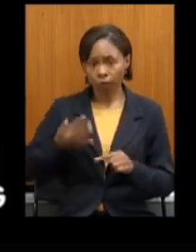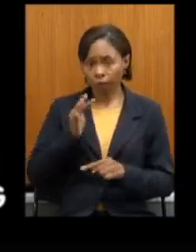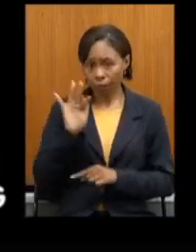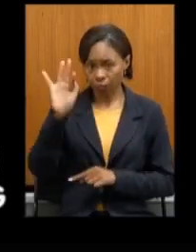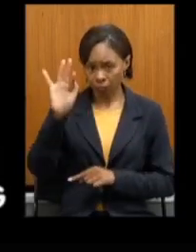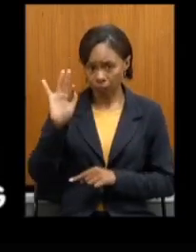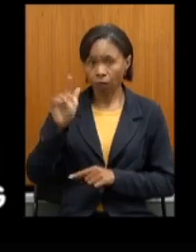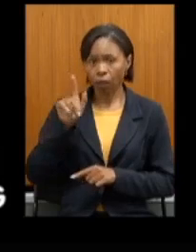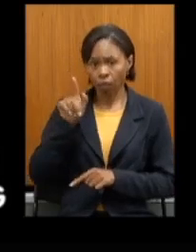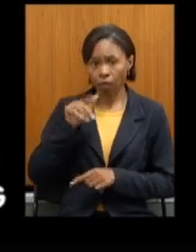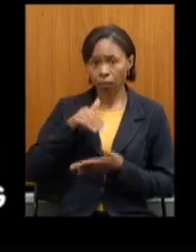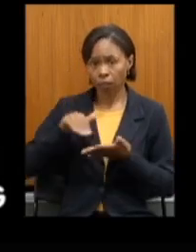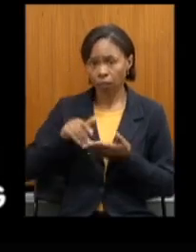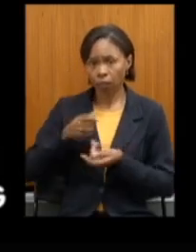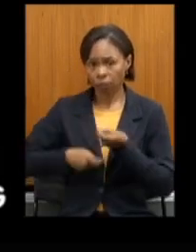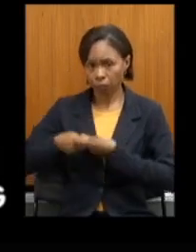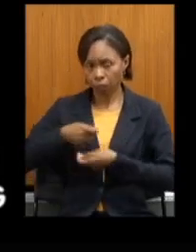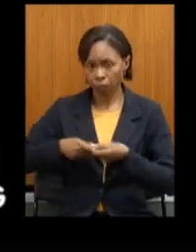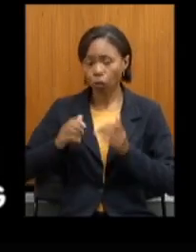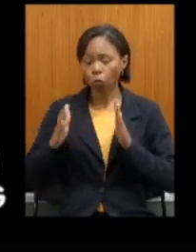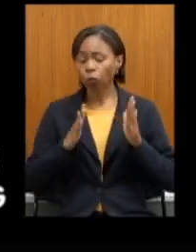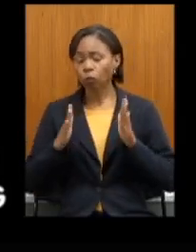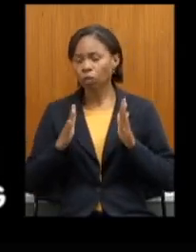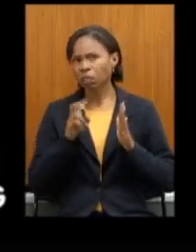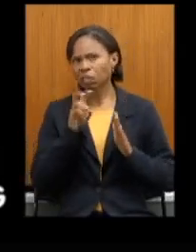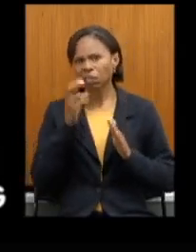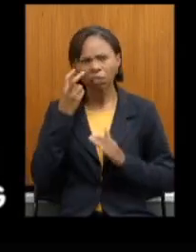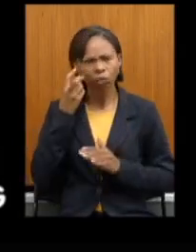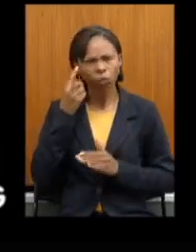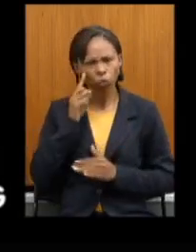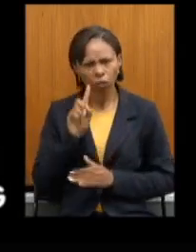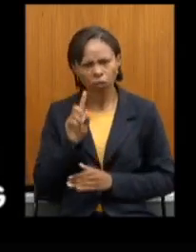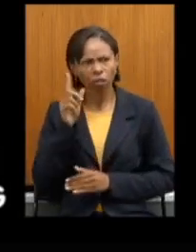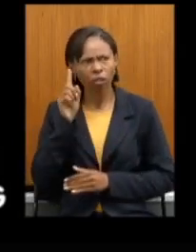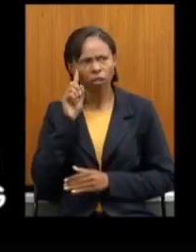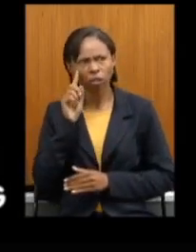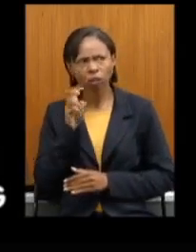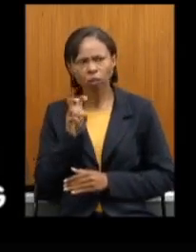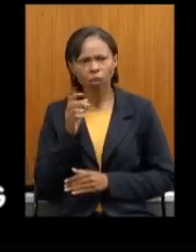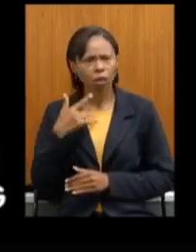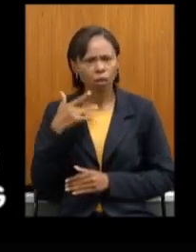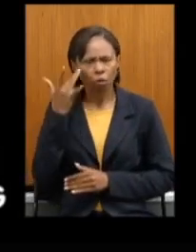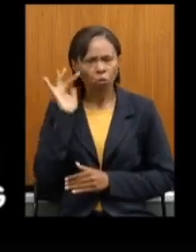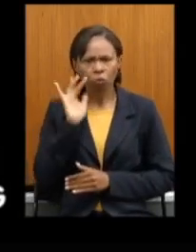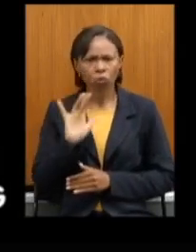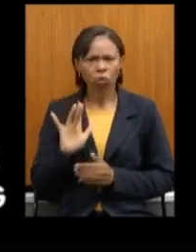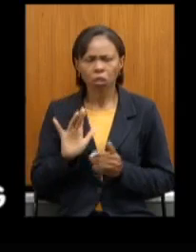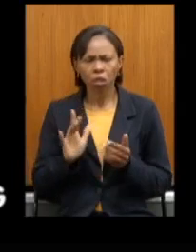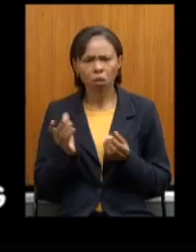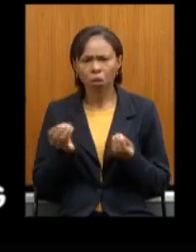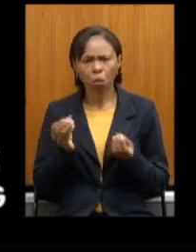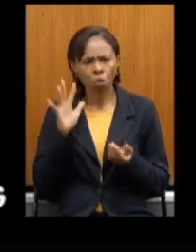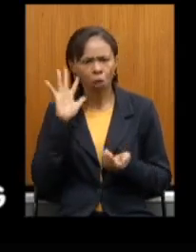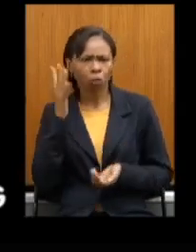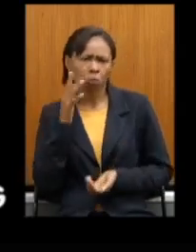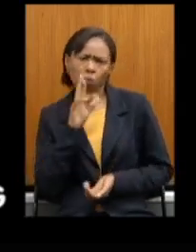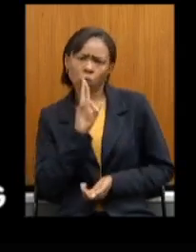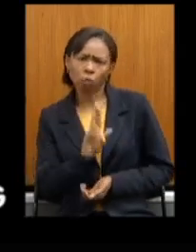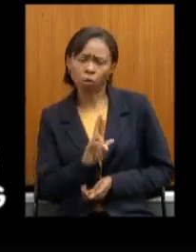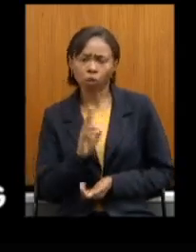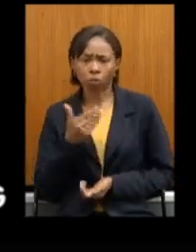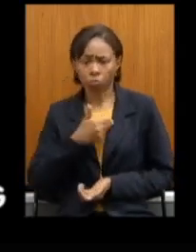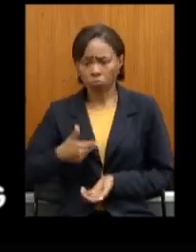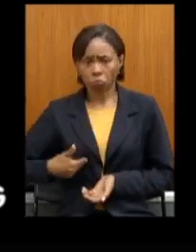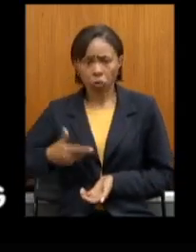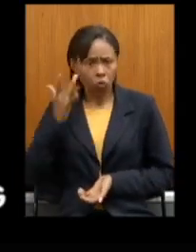e foi dado o prazo para que o Estado, em 5 dias, eu não sei qual foi a posição do Estado, já que ele dizia que tinha que